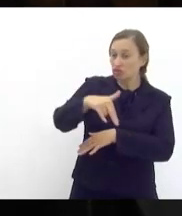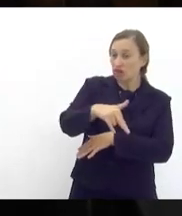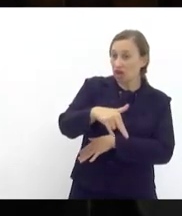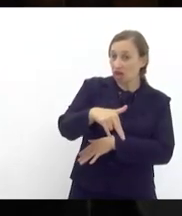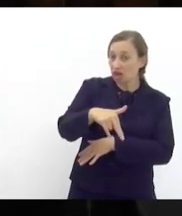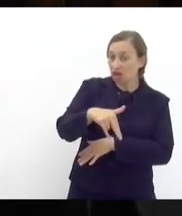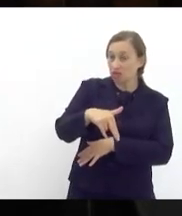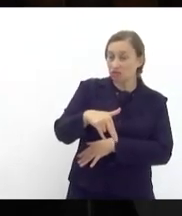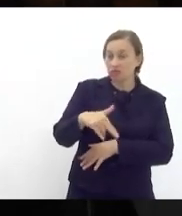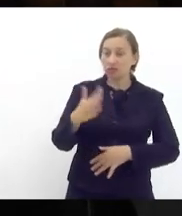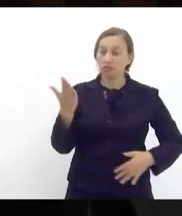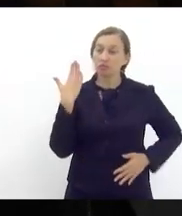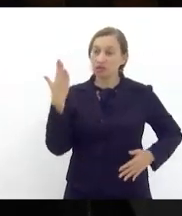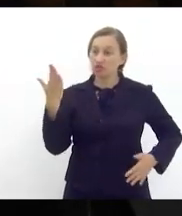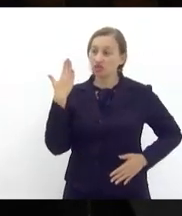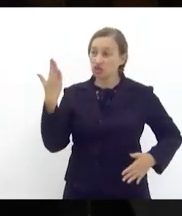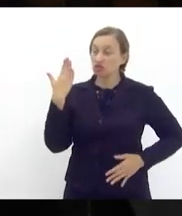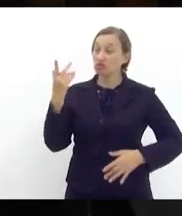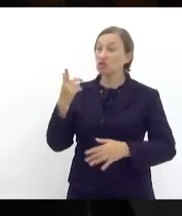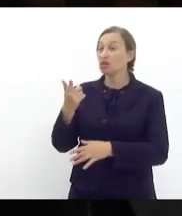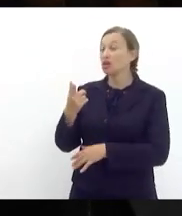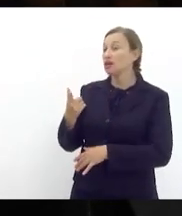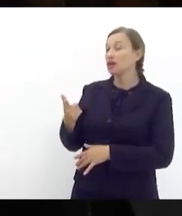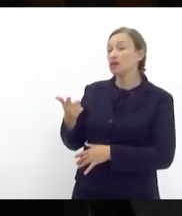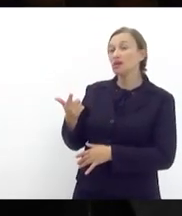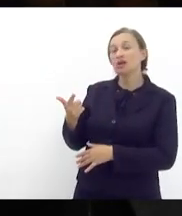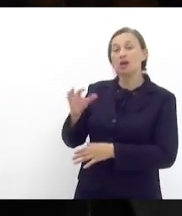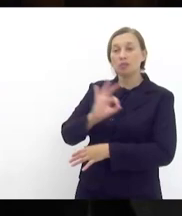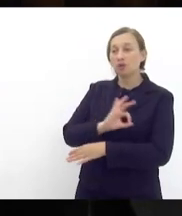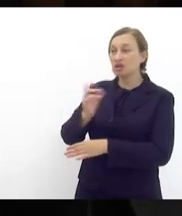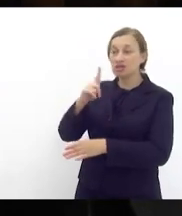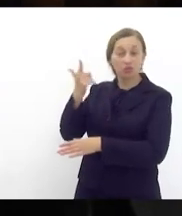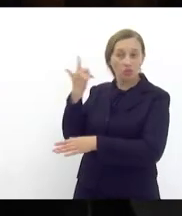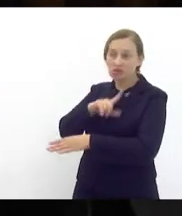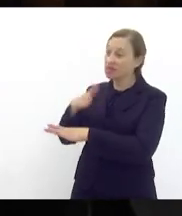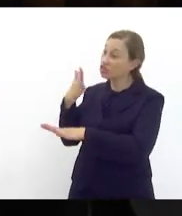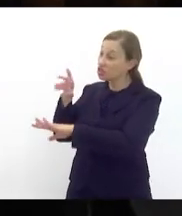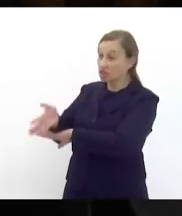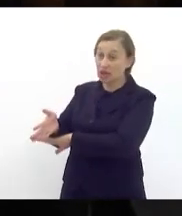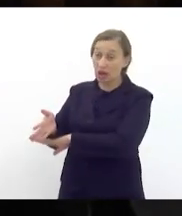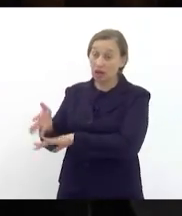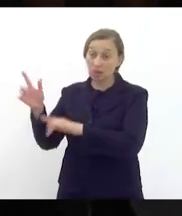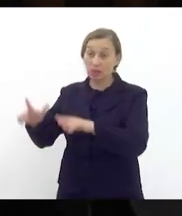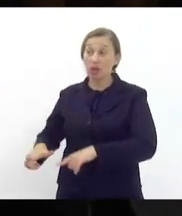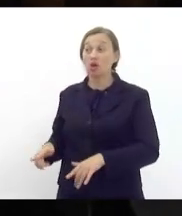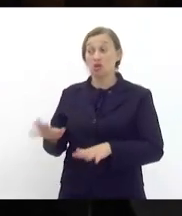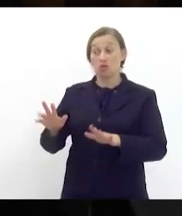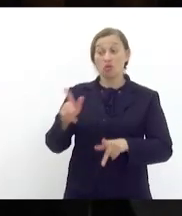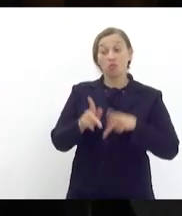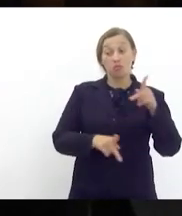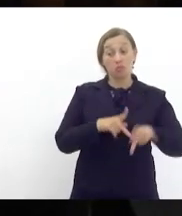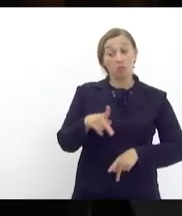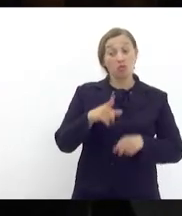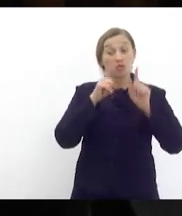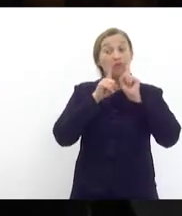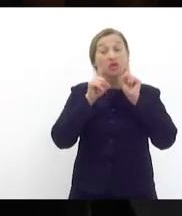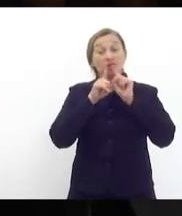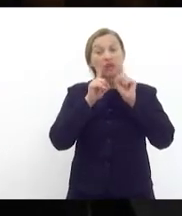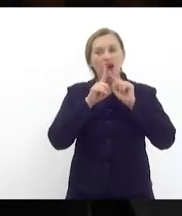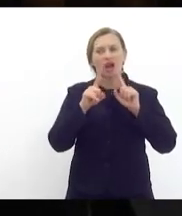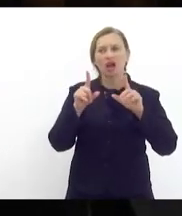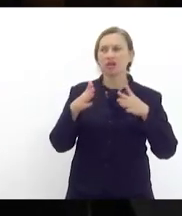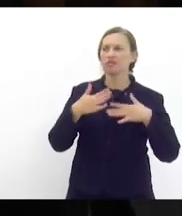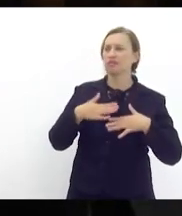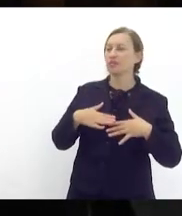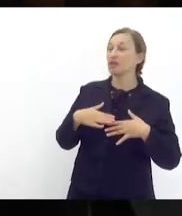consegue chegar. E pasmem povo maricaense refrescando a